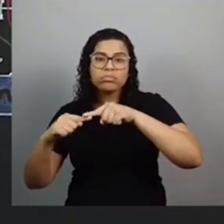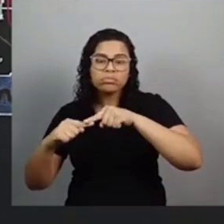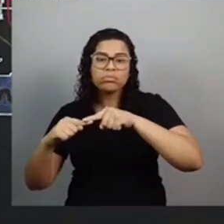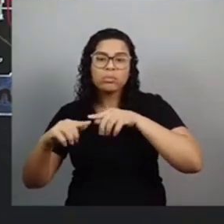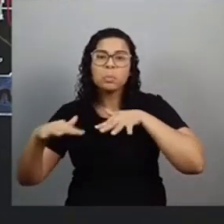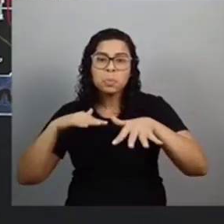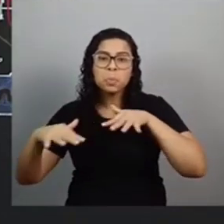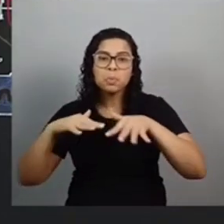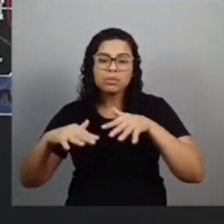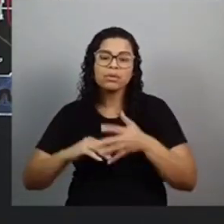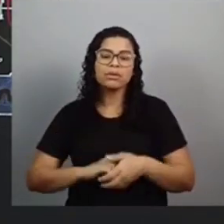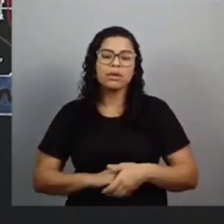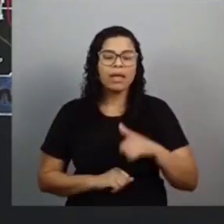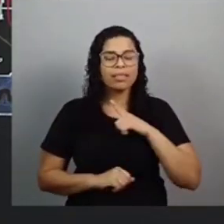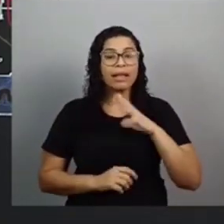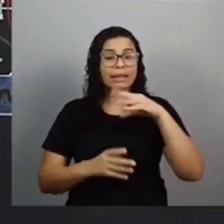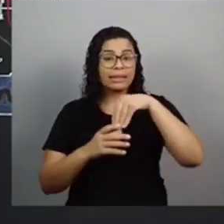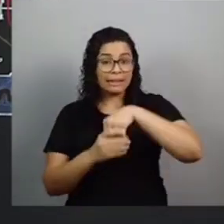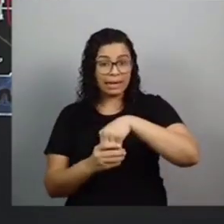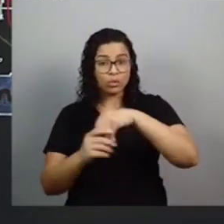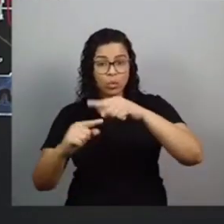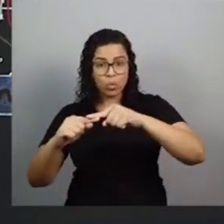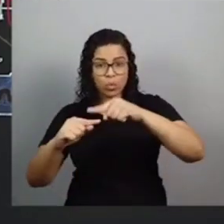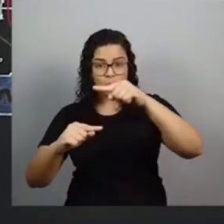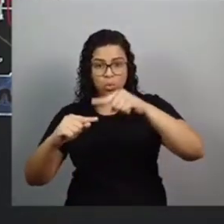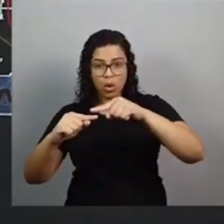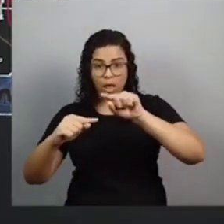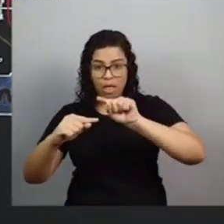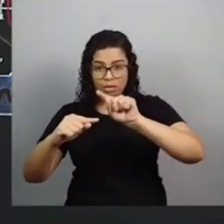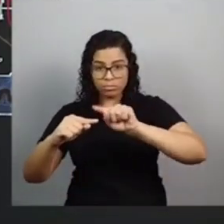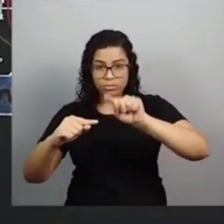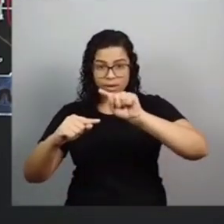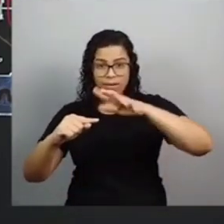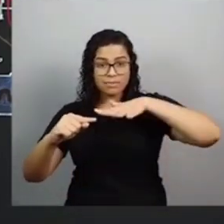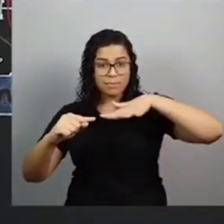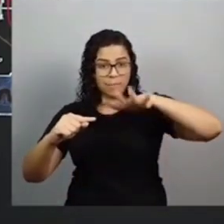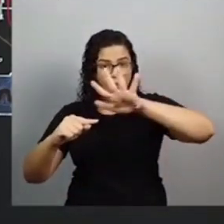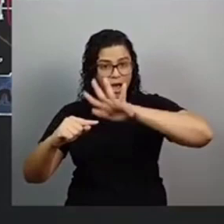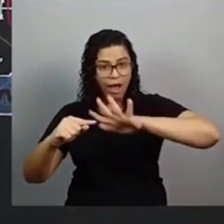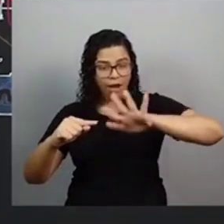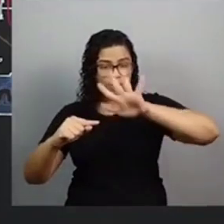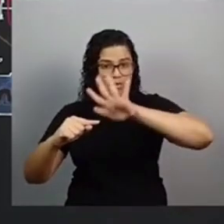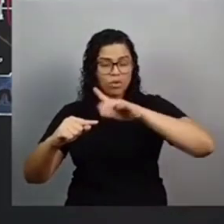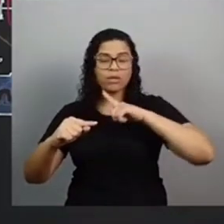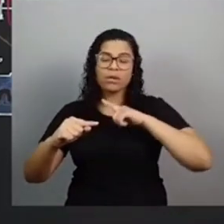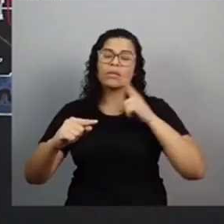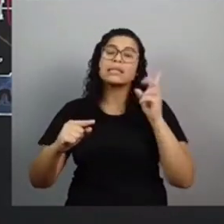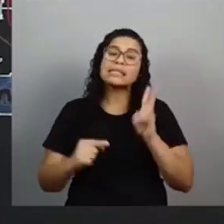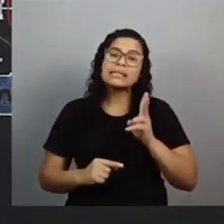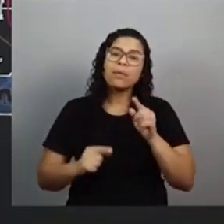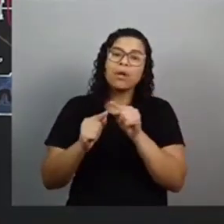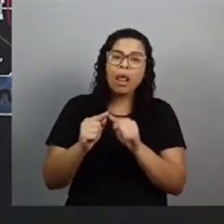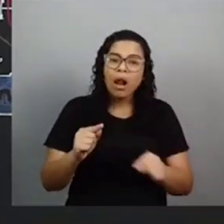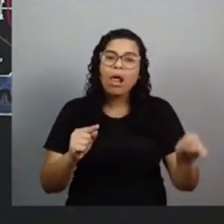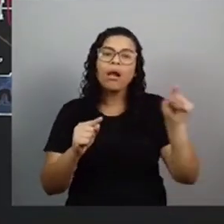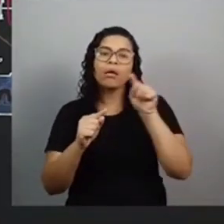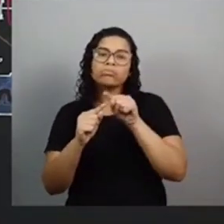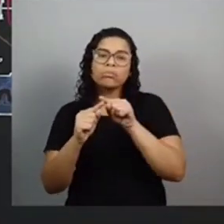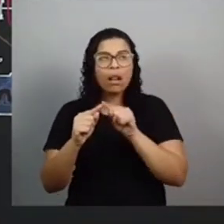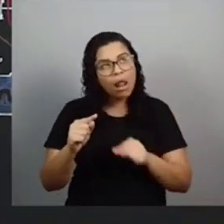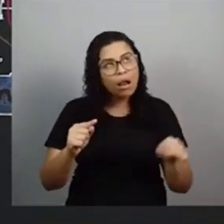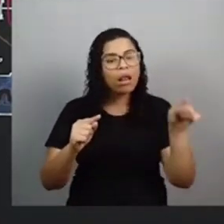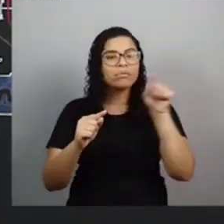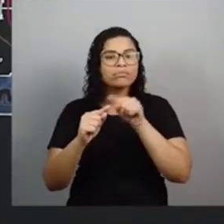esse espaço e eu vou ter ciclos. Não falei para você que vão ter sempre ciclos? Acontece uma etapa, volta, acontece outra etapa, volta e esse ciclo vai